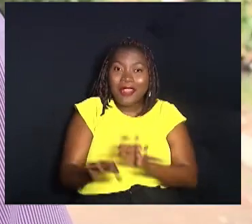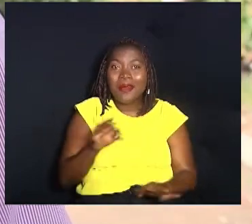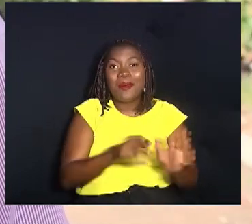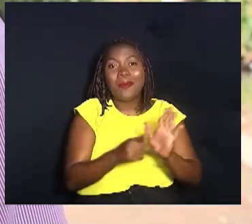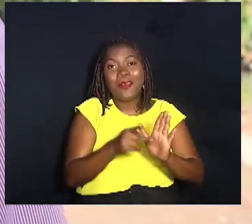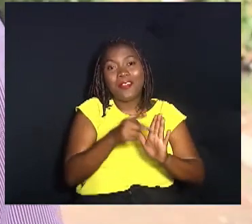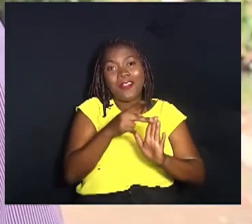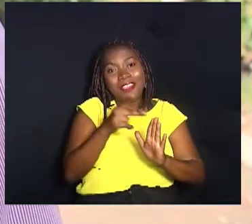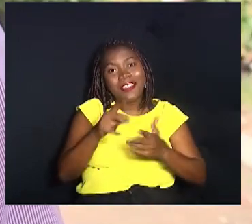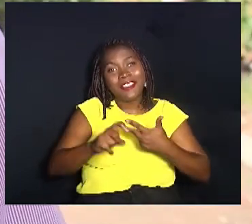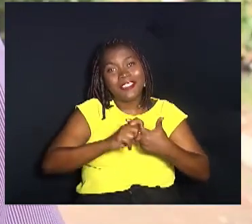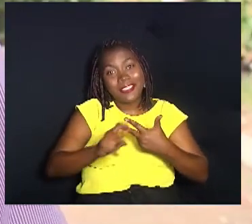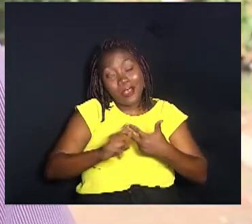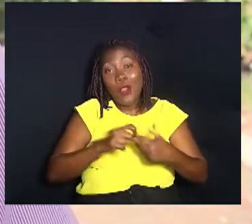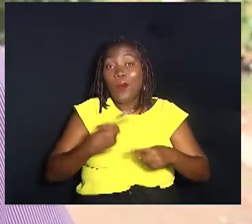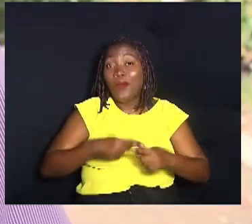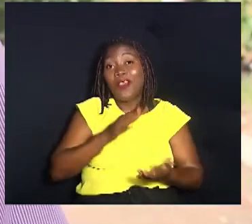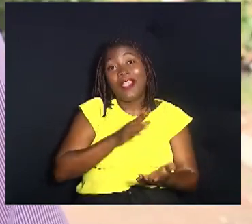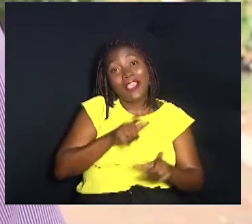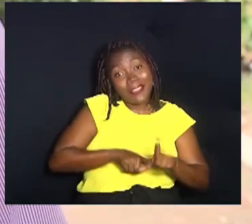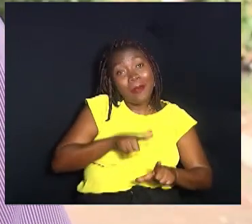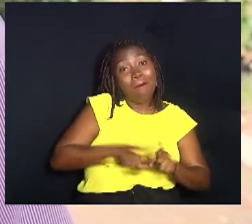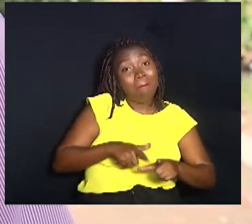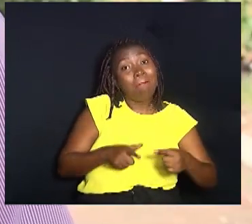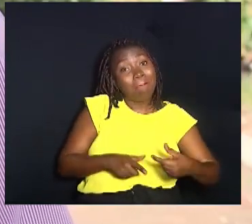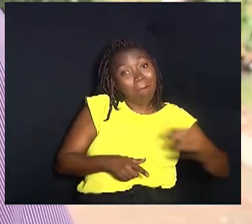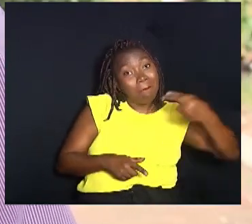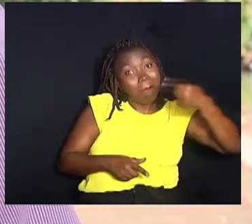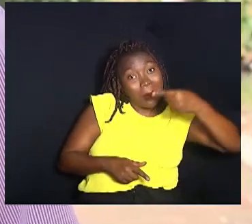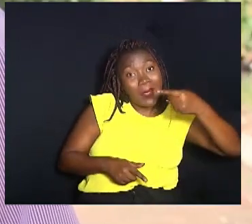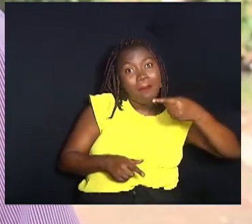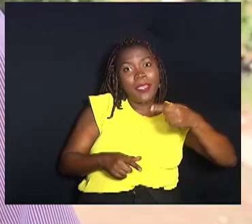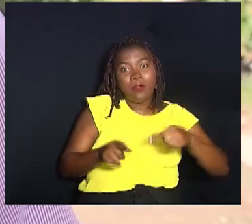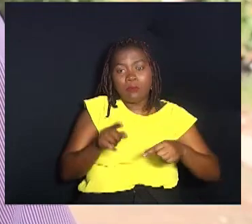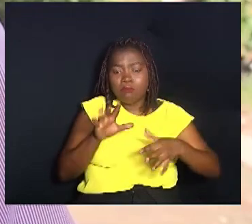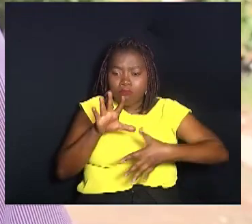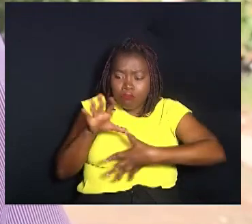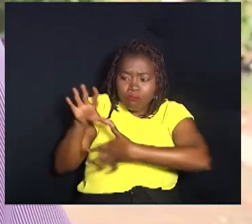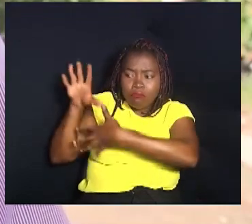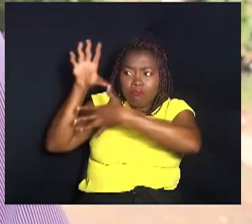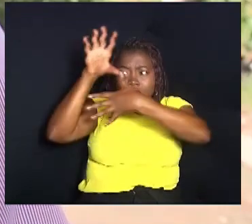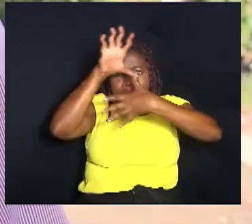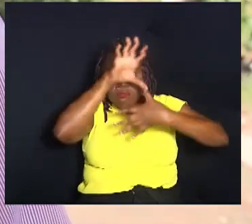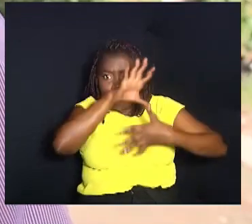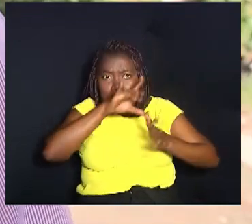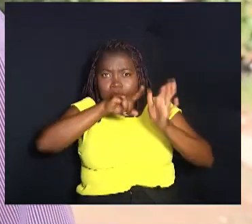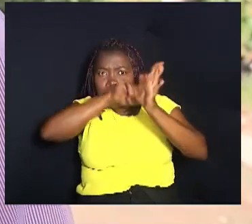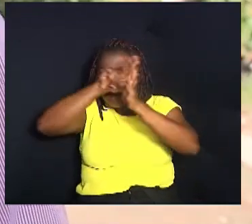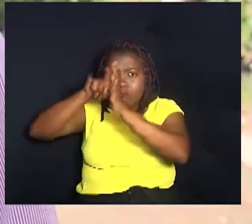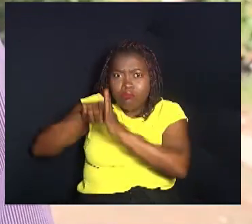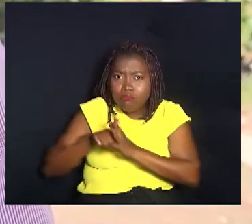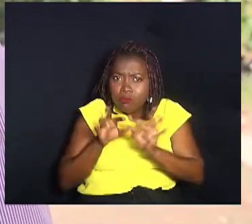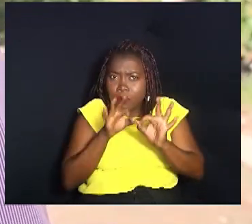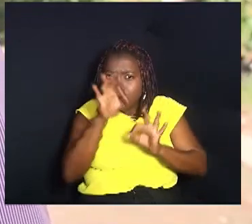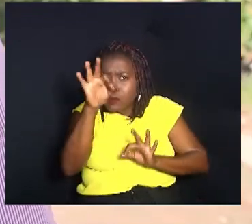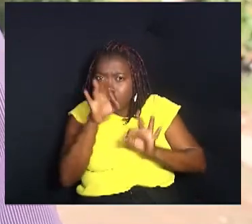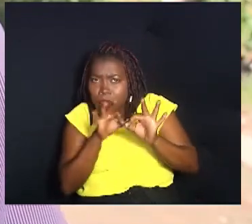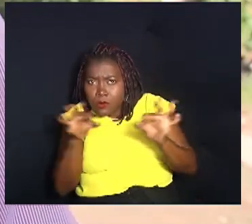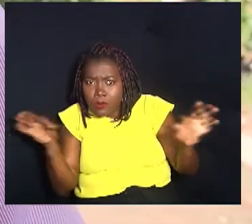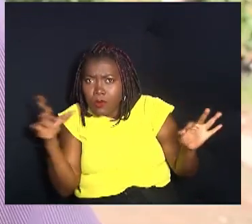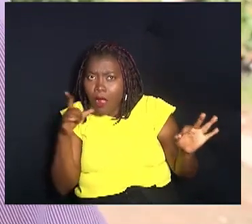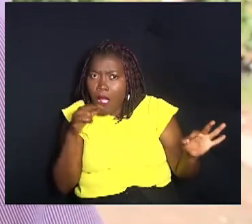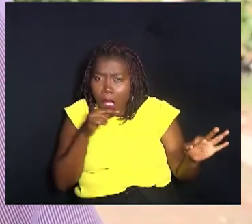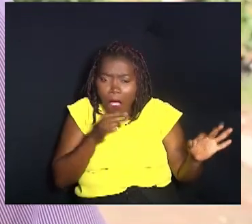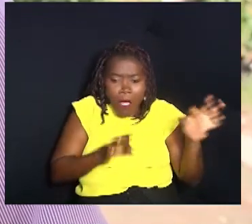porque a pavimentação depende, primeiro, levantamento topográfico, plano altimétrico, dimensionamento de galeria pluvial,